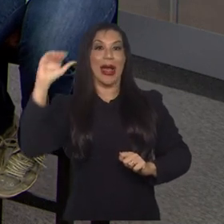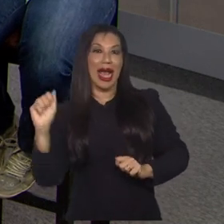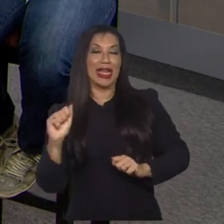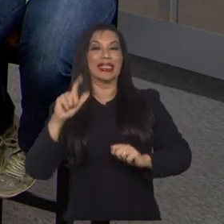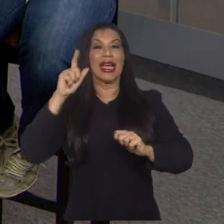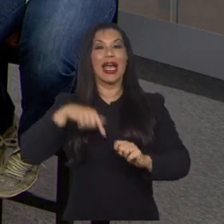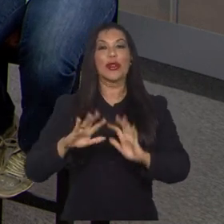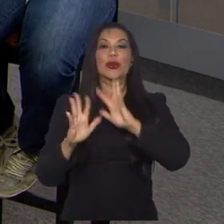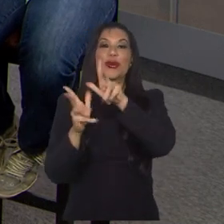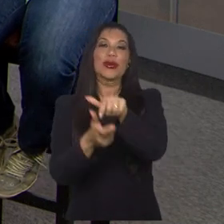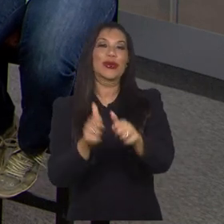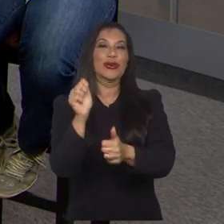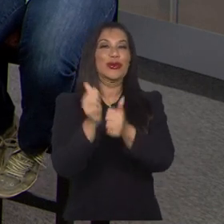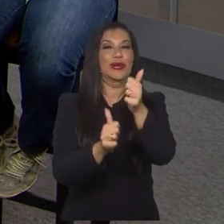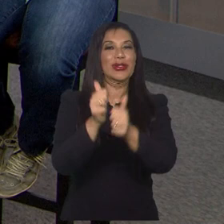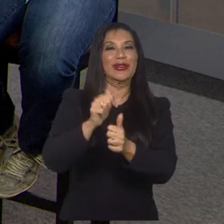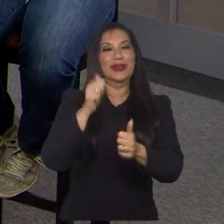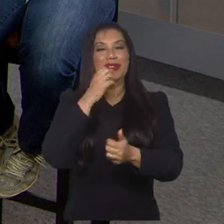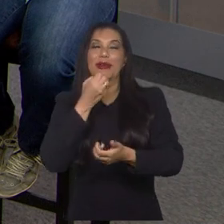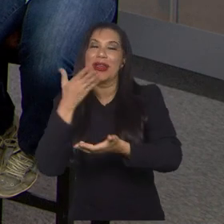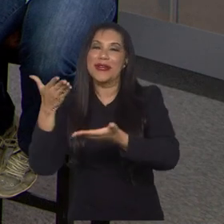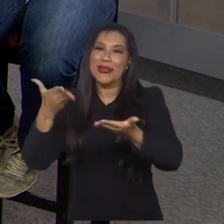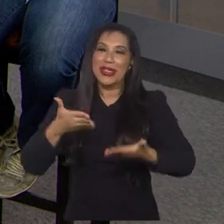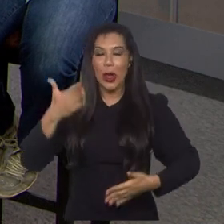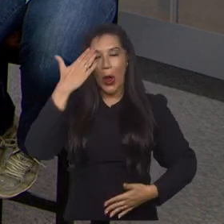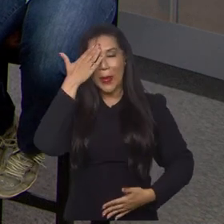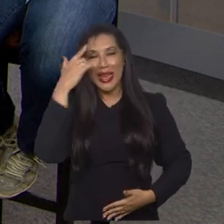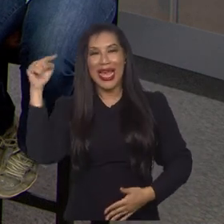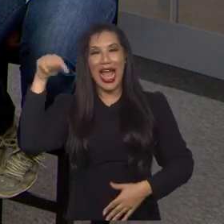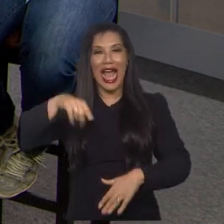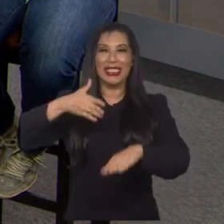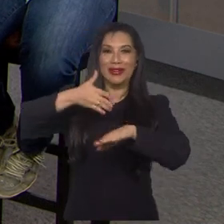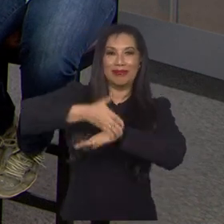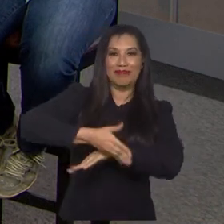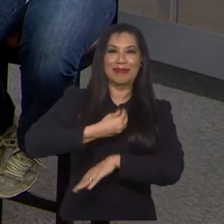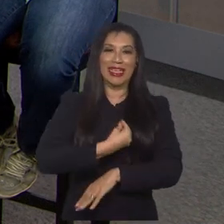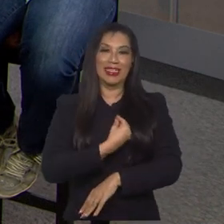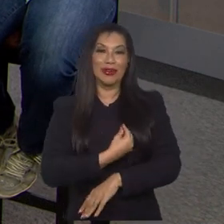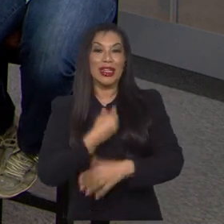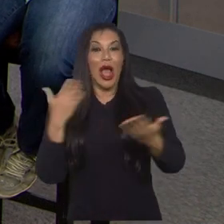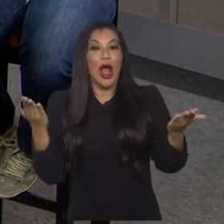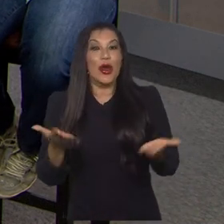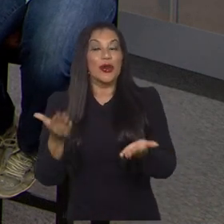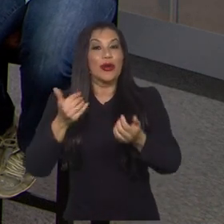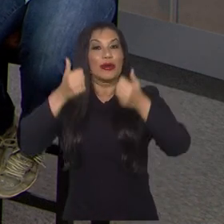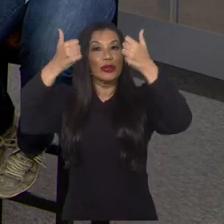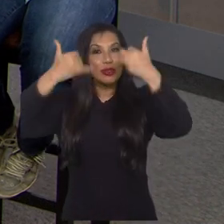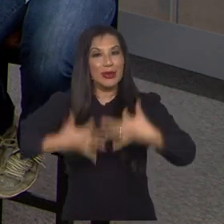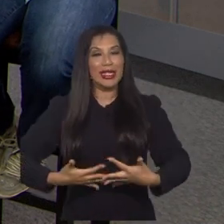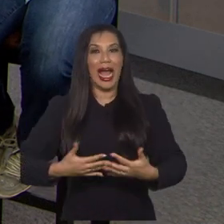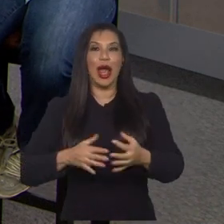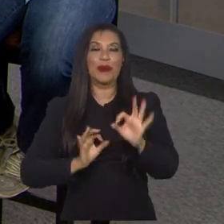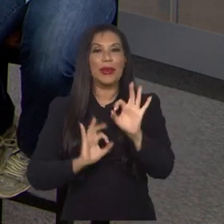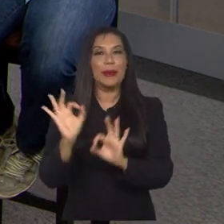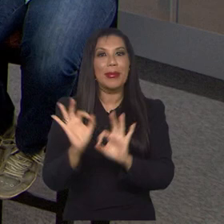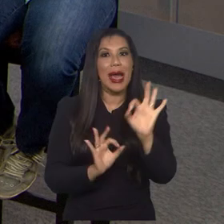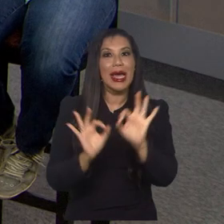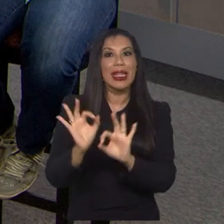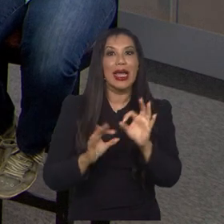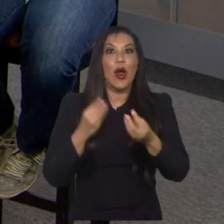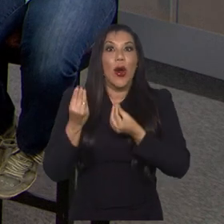Futebol Feminino. Bem-vindas vocês, obrigada pela participação. Vamos começar pelo aquecimento. Como é que